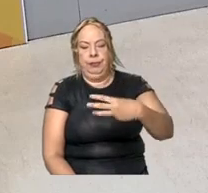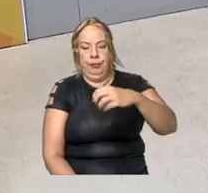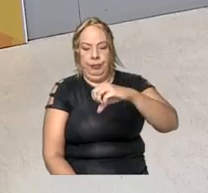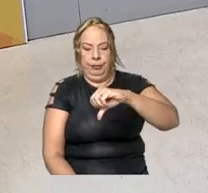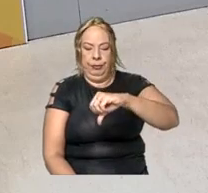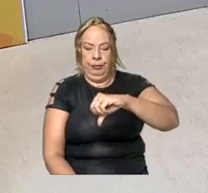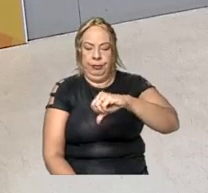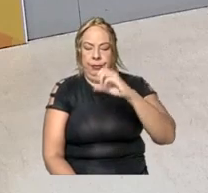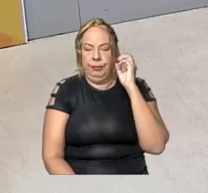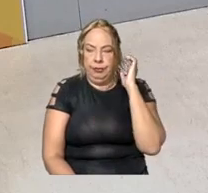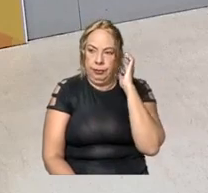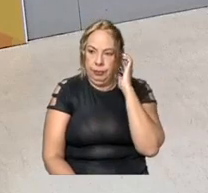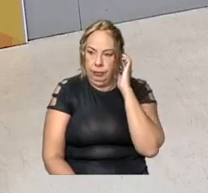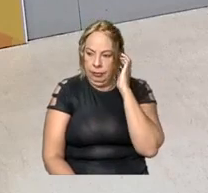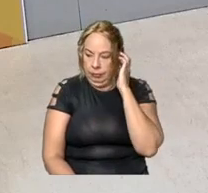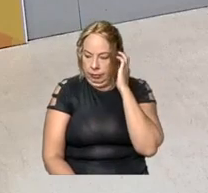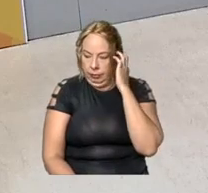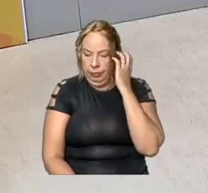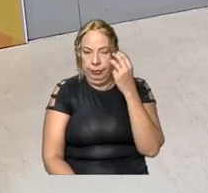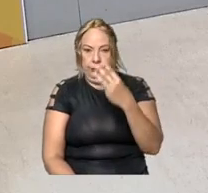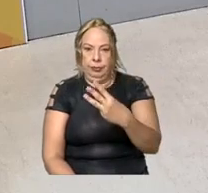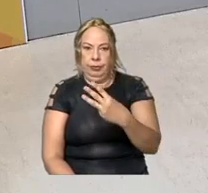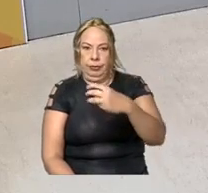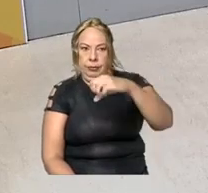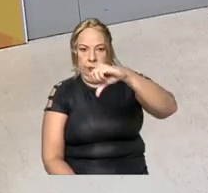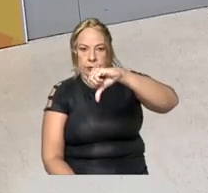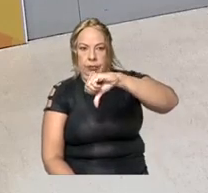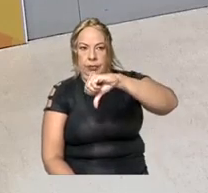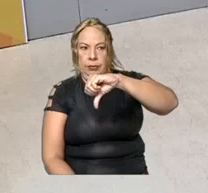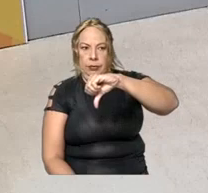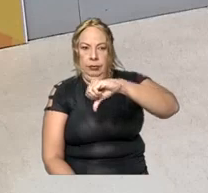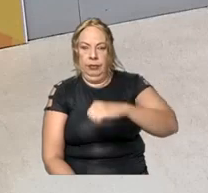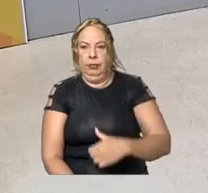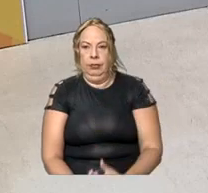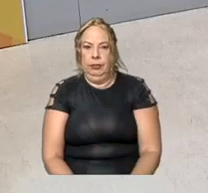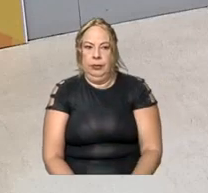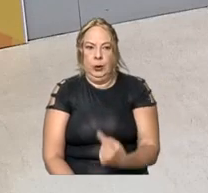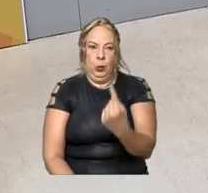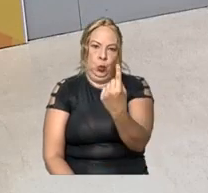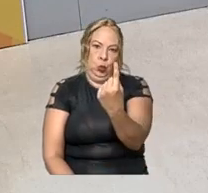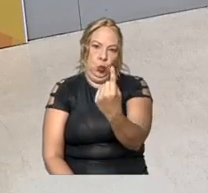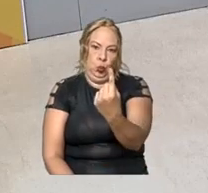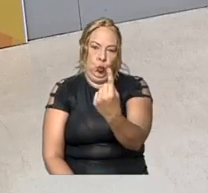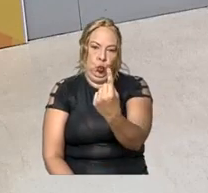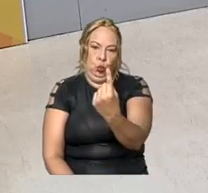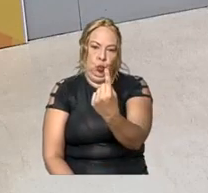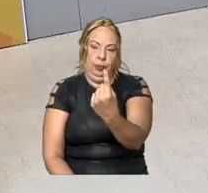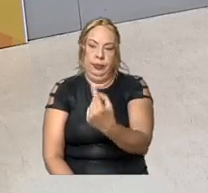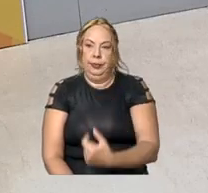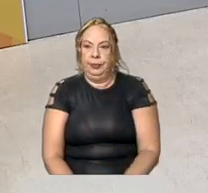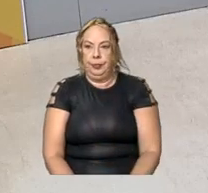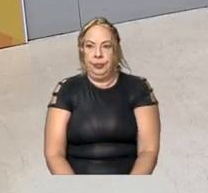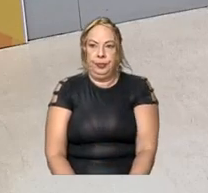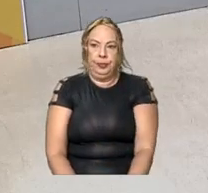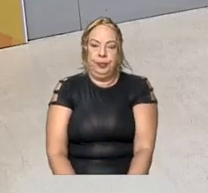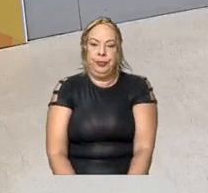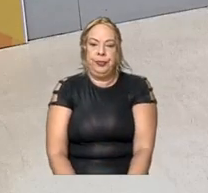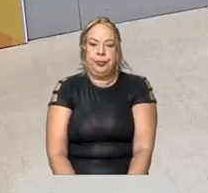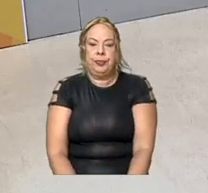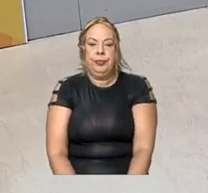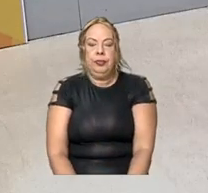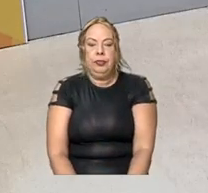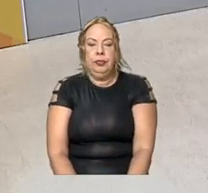39. E número 1, número 1, primeira bolinha do